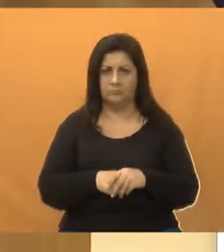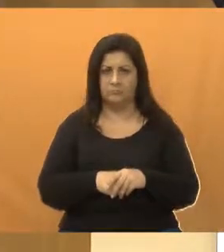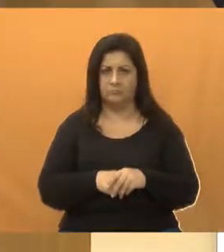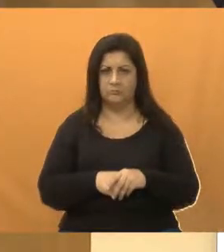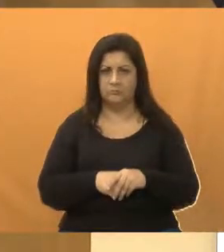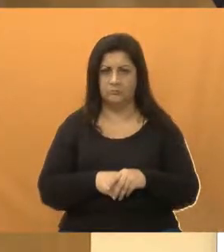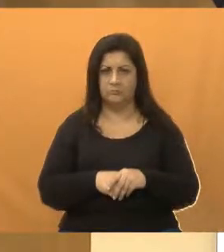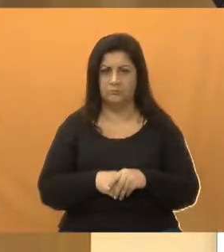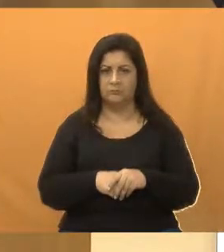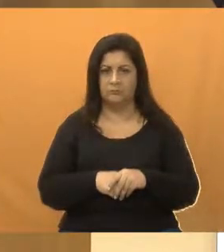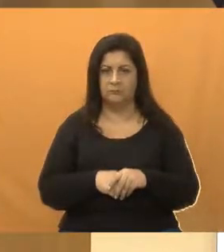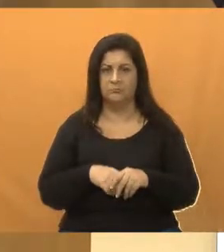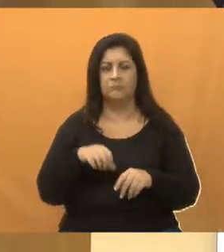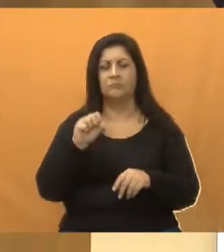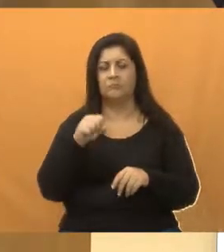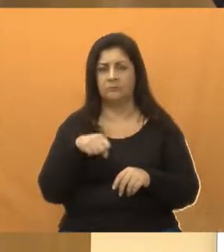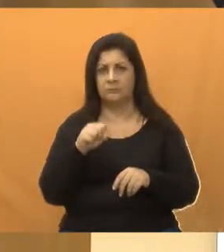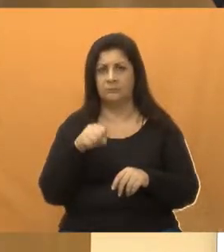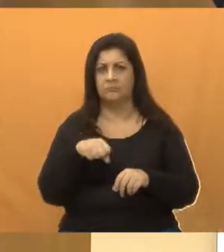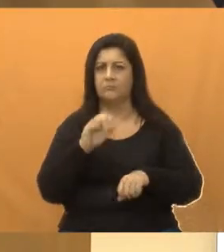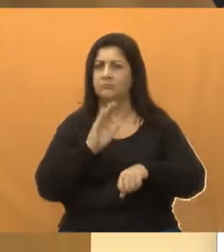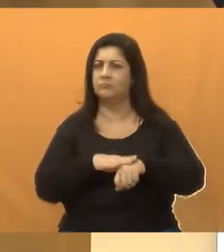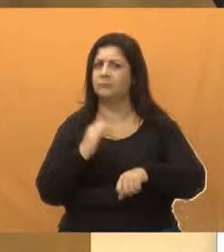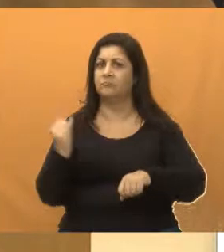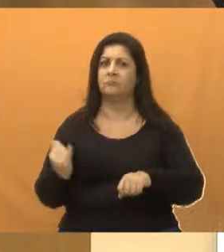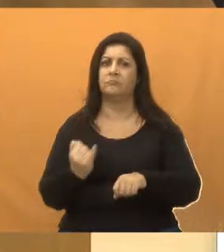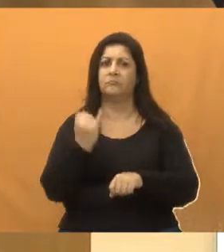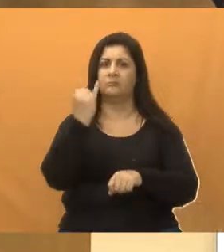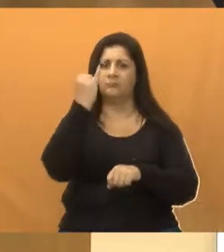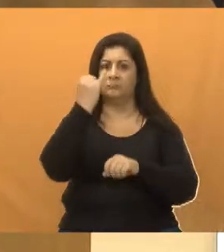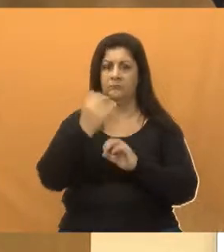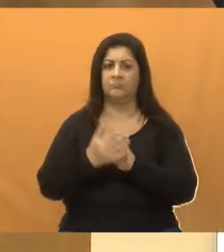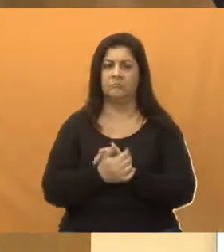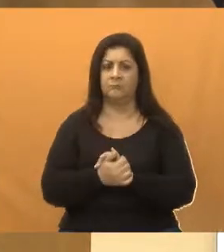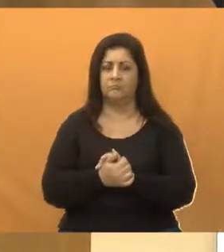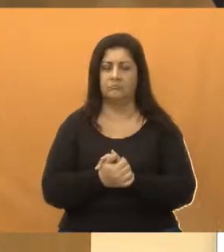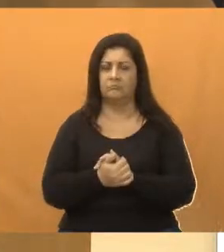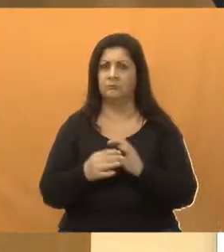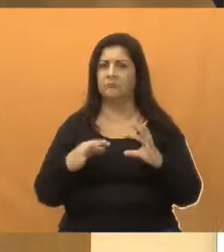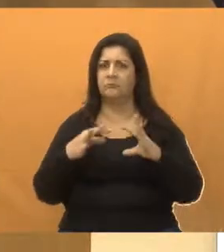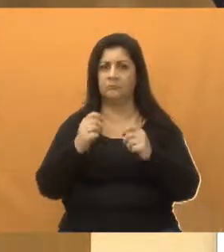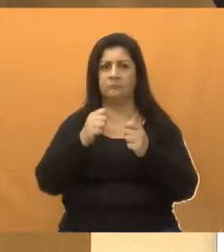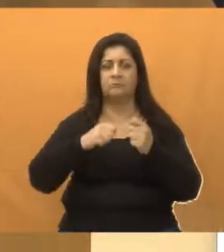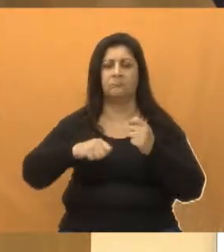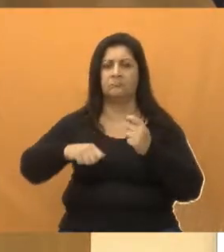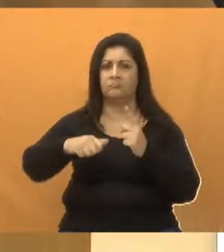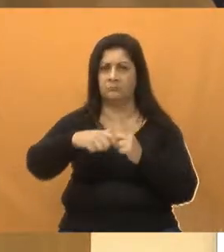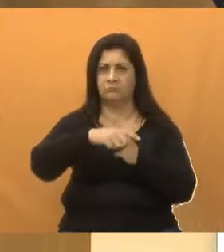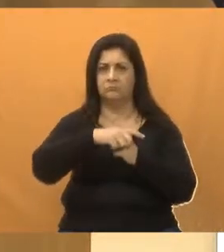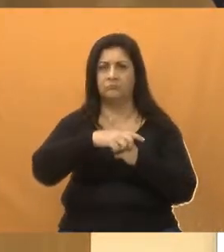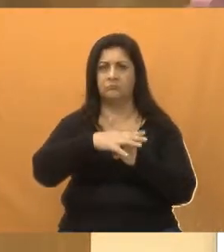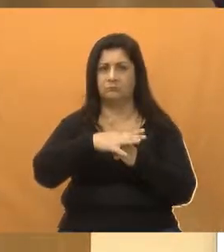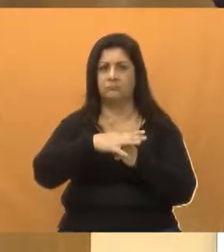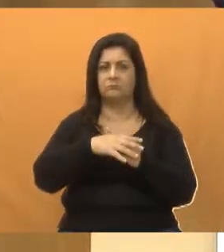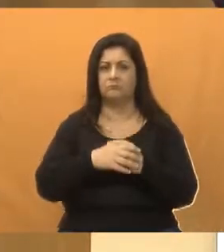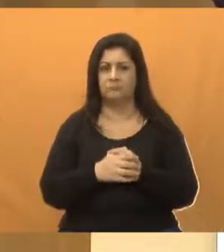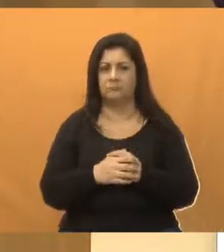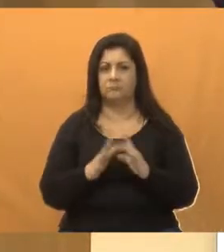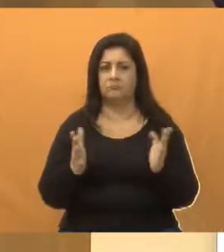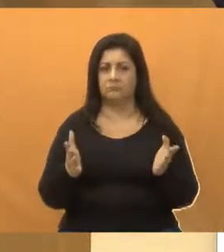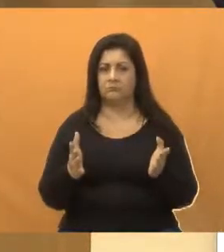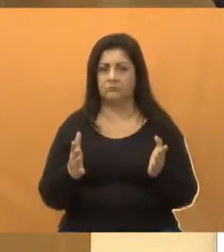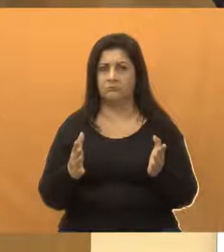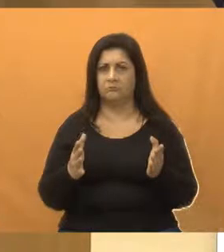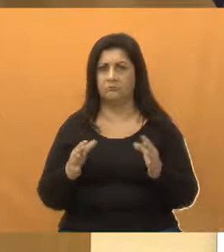Rodrigo, é o que há de mais importante para qualquer sociedade. Pelo menos no papel. No